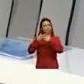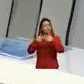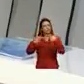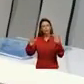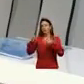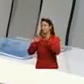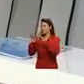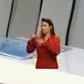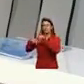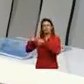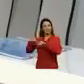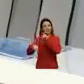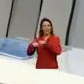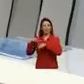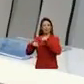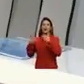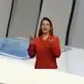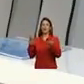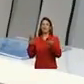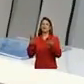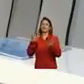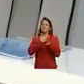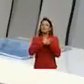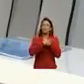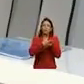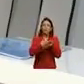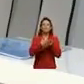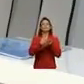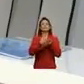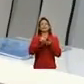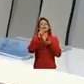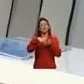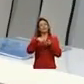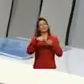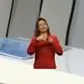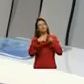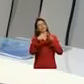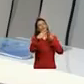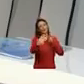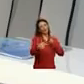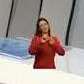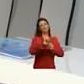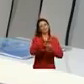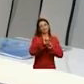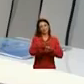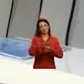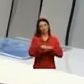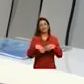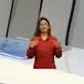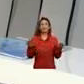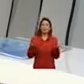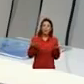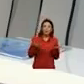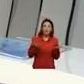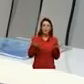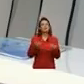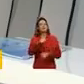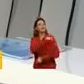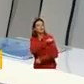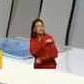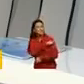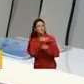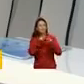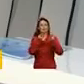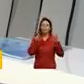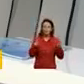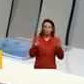rede, fomos autorizados a iniciar as atividades remotas. A partir de hoje, alunos e professores já podem visitar o